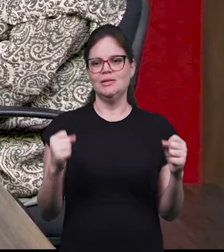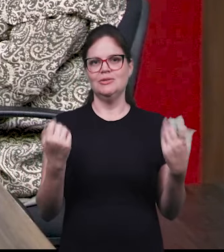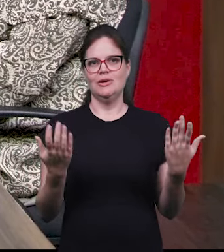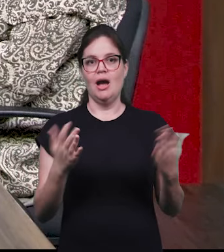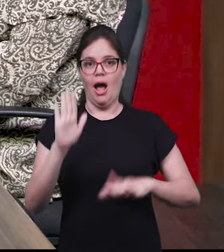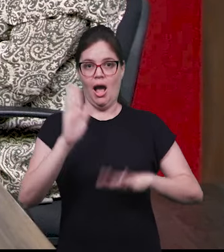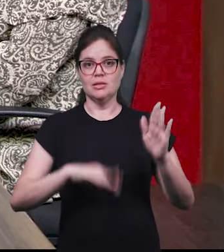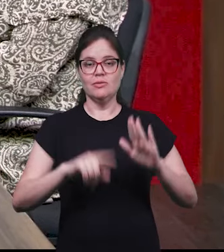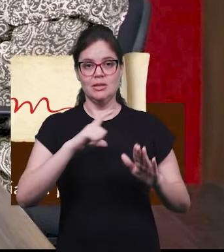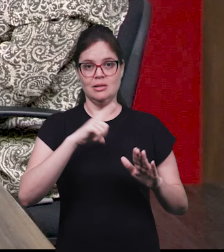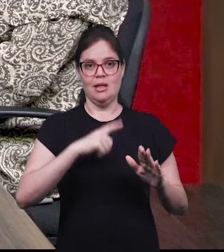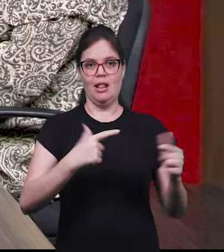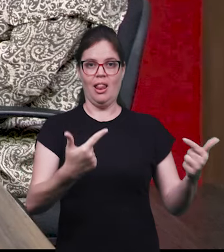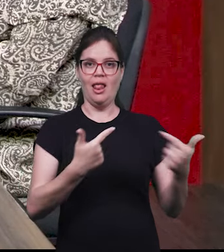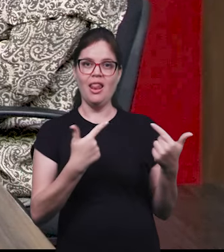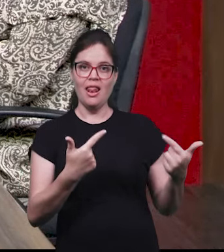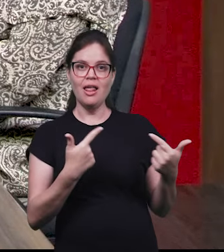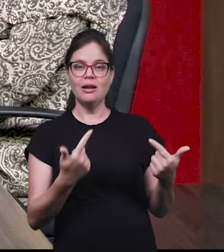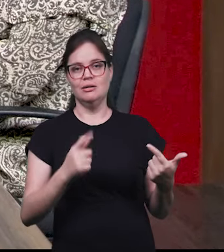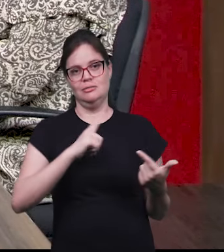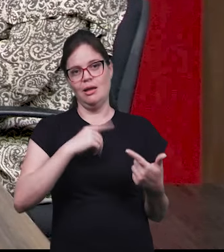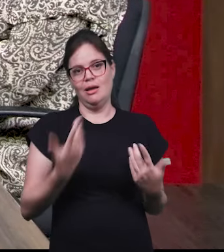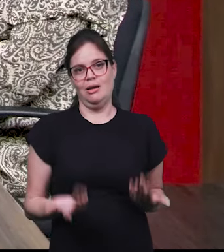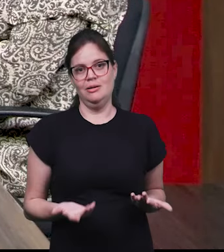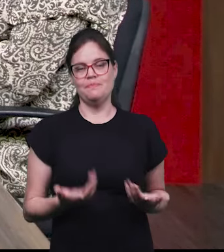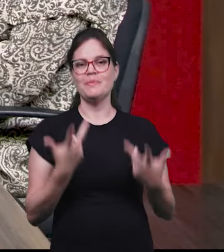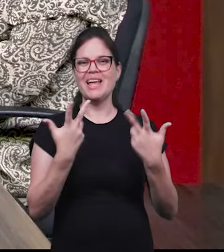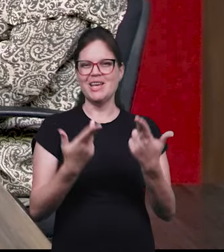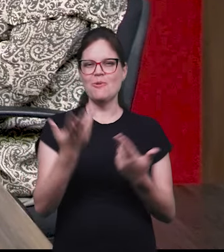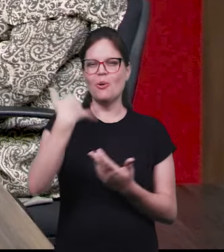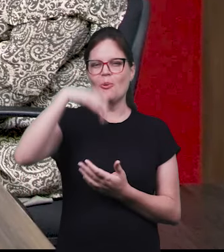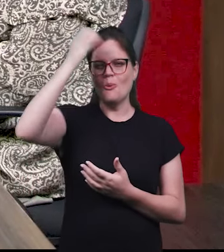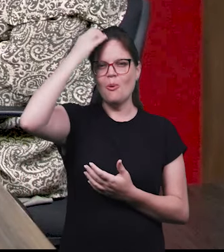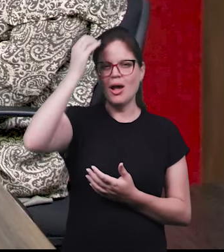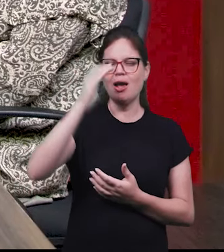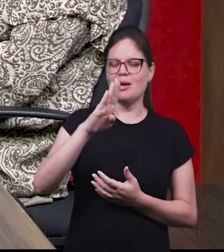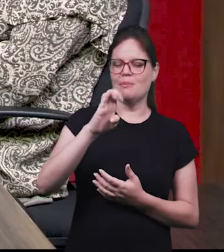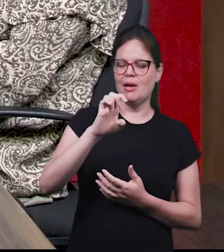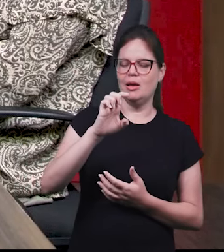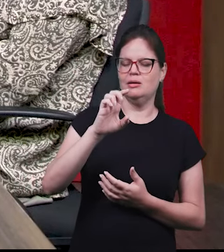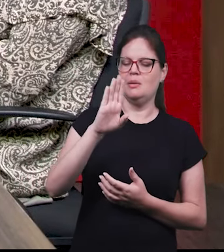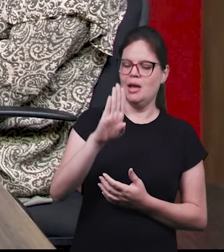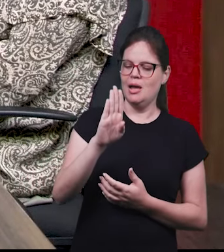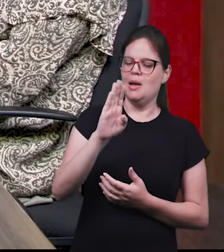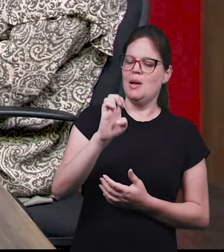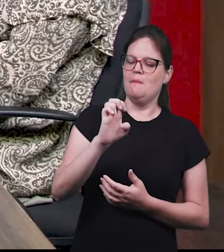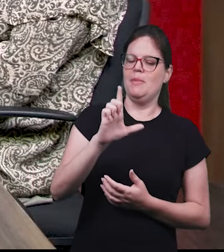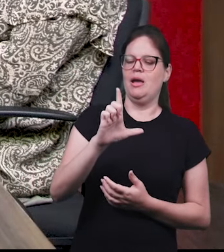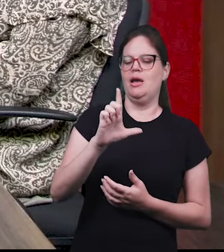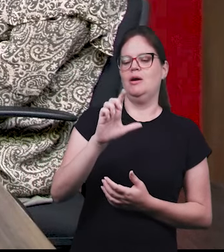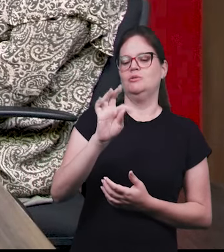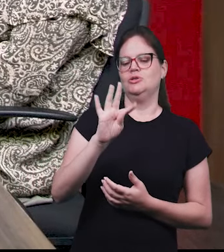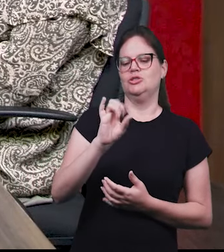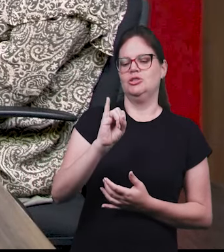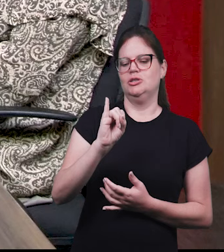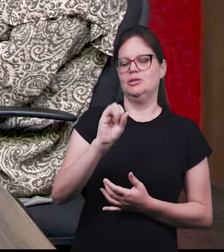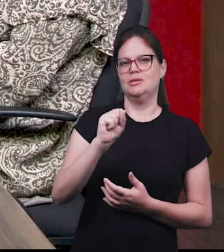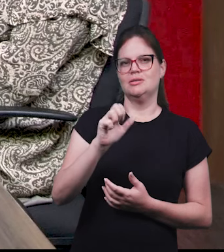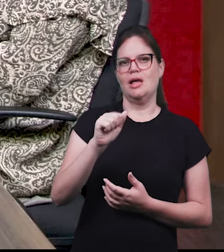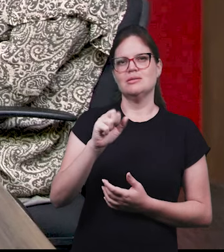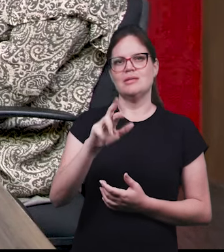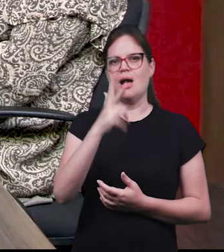um momento ali de zombaria, Belsazar estava zombando, né, de tão poderoso que ele